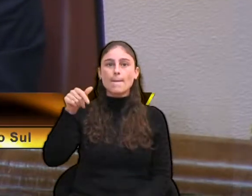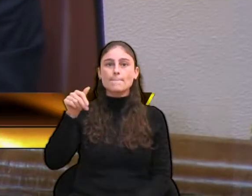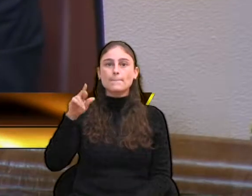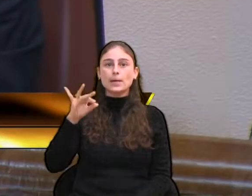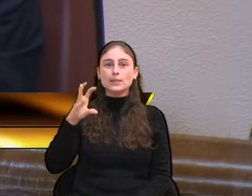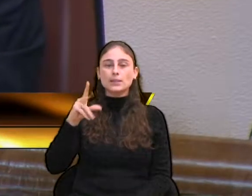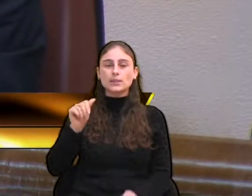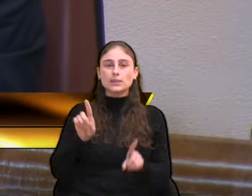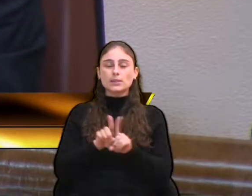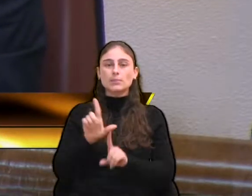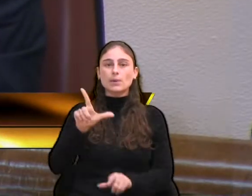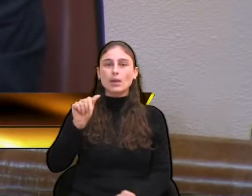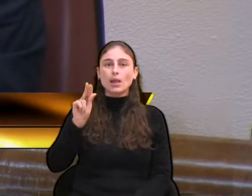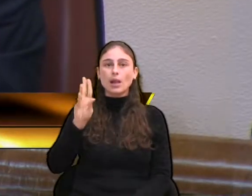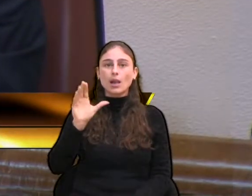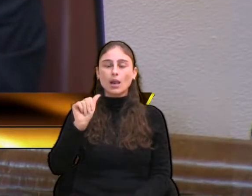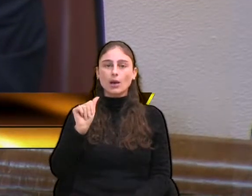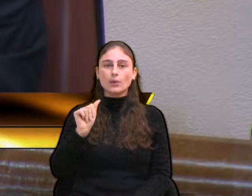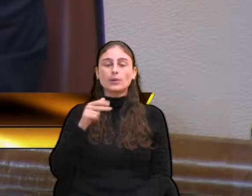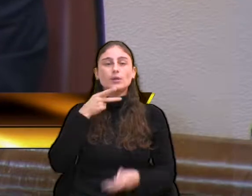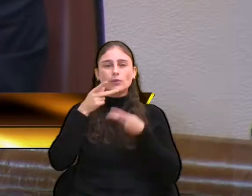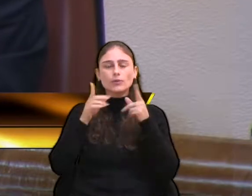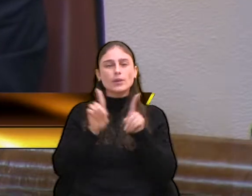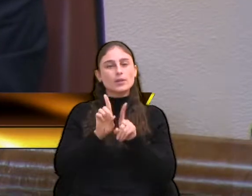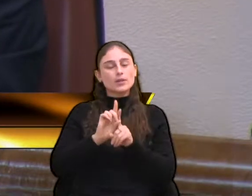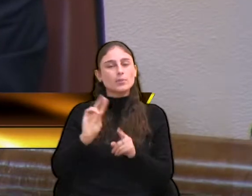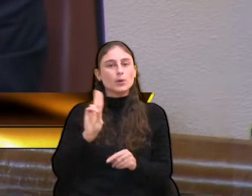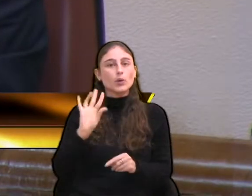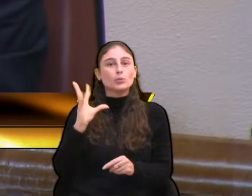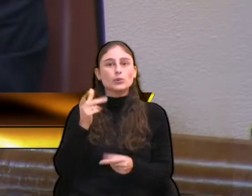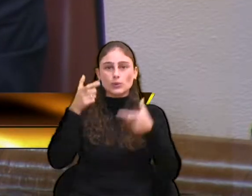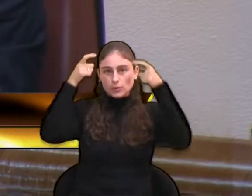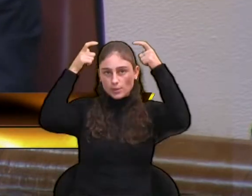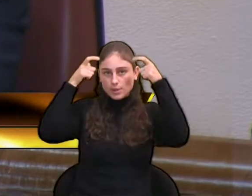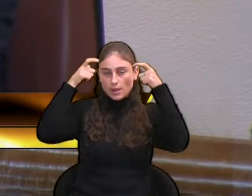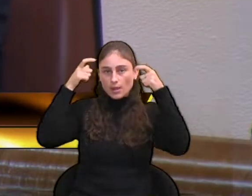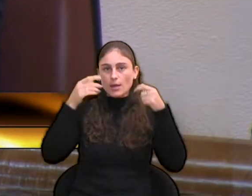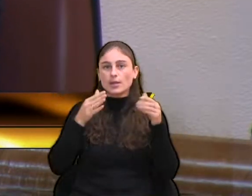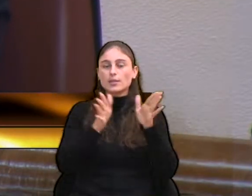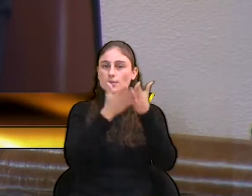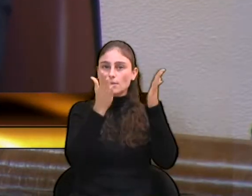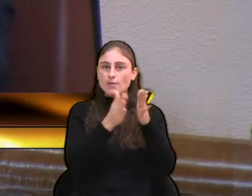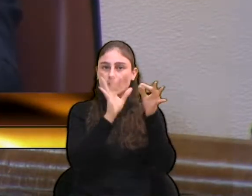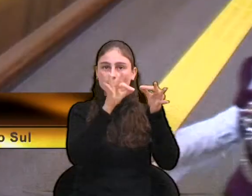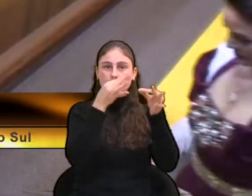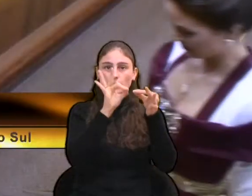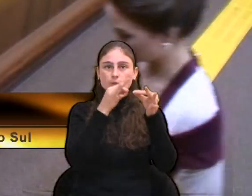pronuncie em nome de todas as rainhas e princesas até hoje da Festa da Uva.